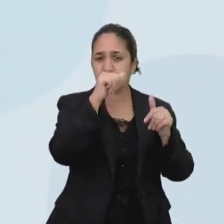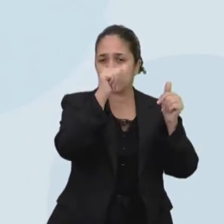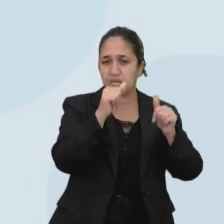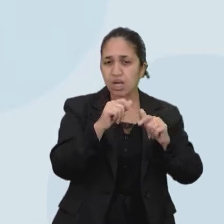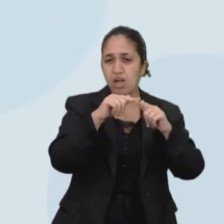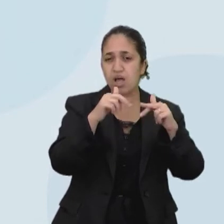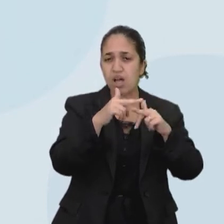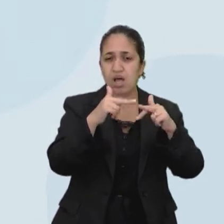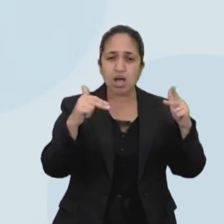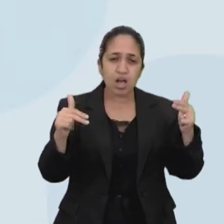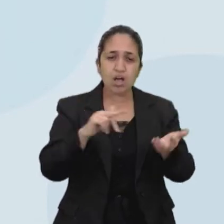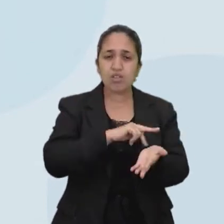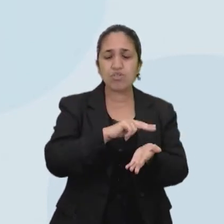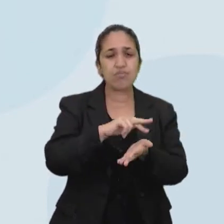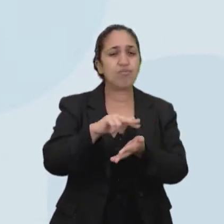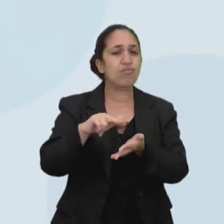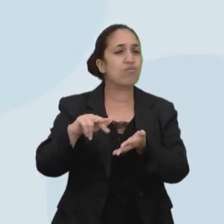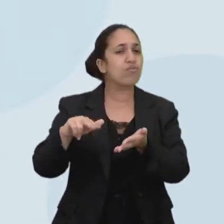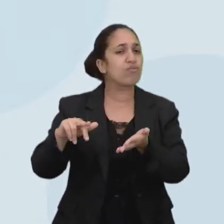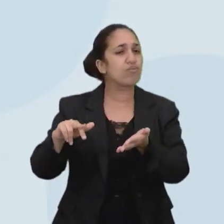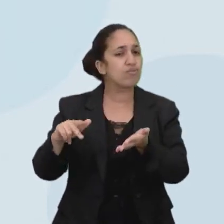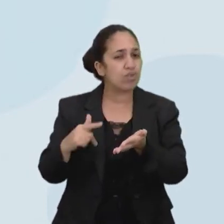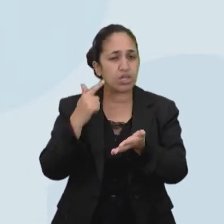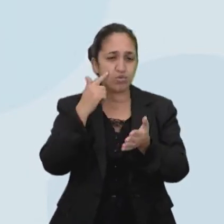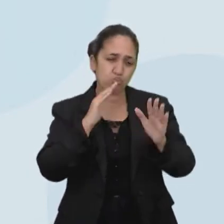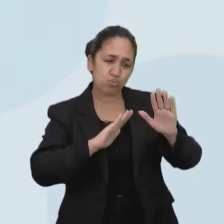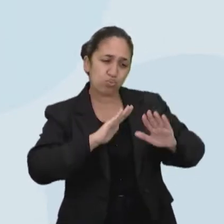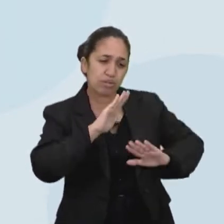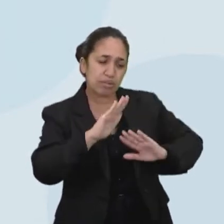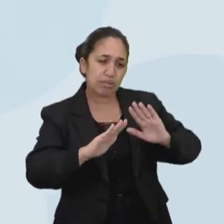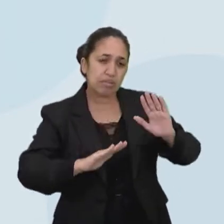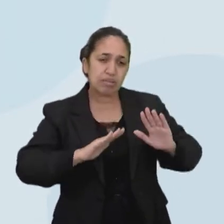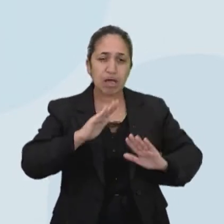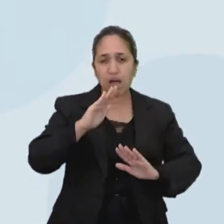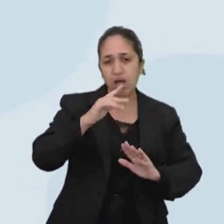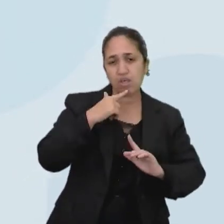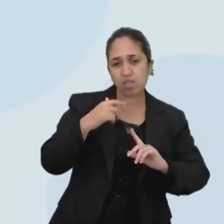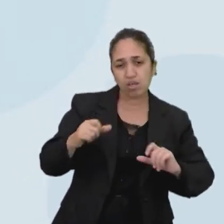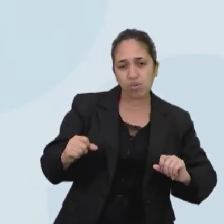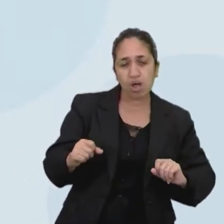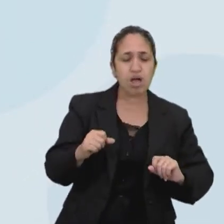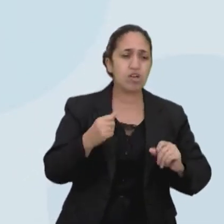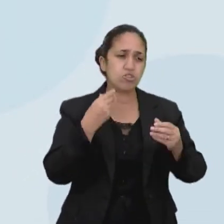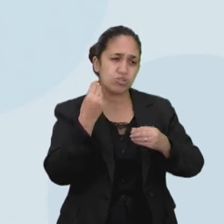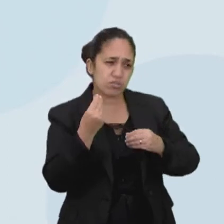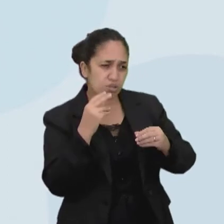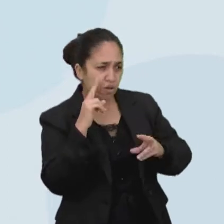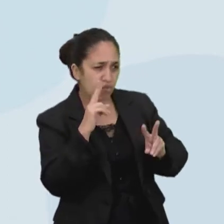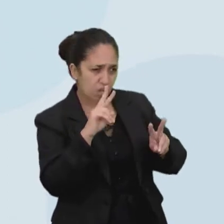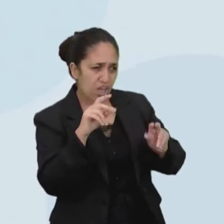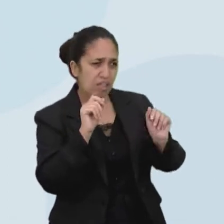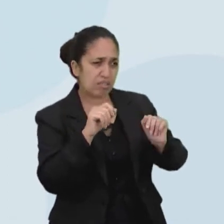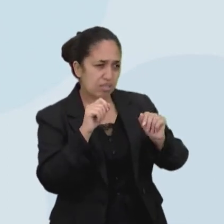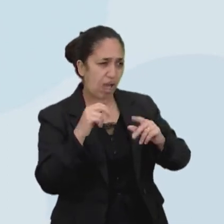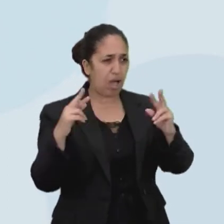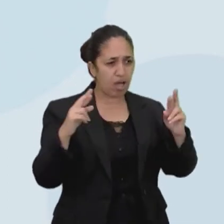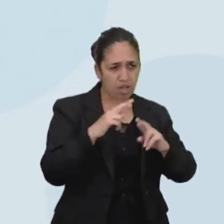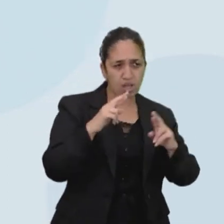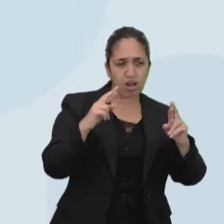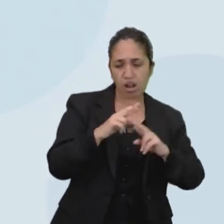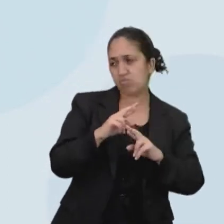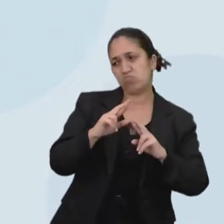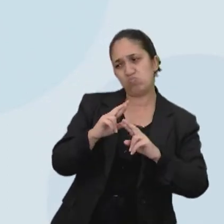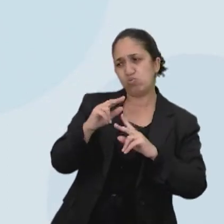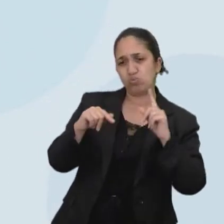recursos multissemióticos, então sempre trabalhar com cuidado com essa questão da relação das linguagens, né? Verificar se está funcionando essa relação